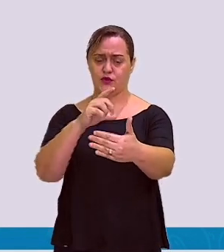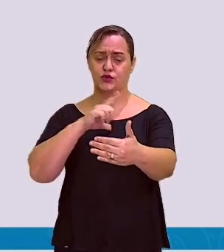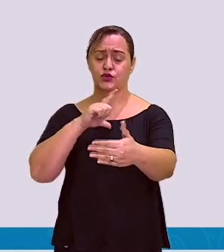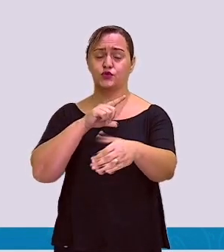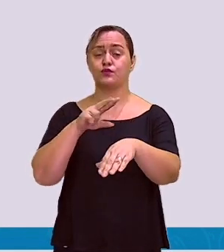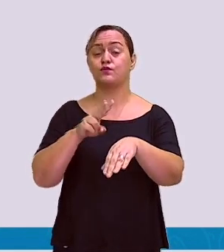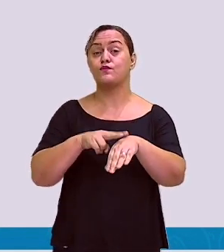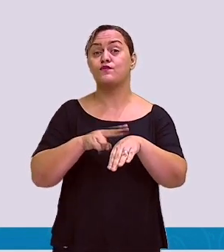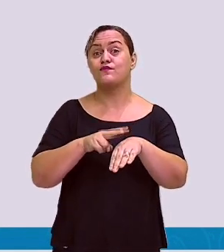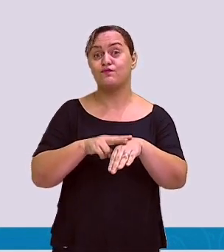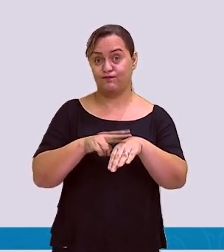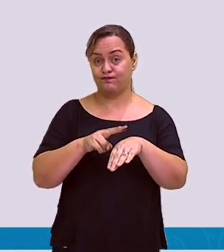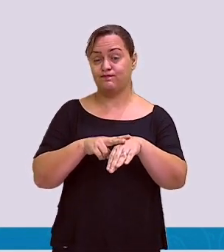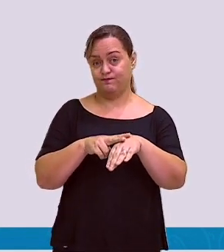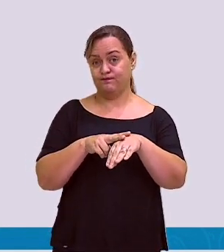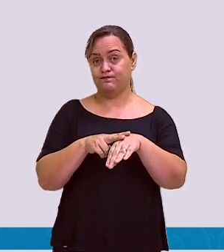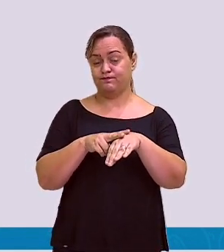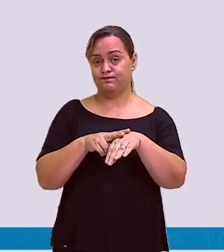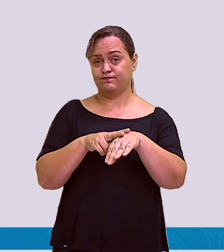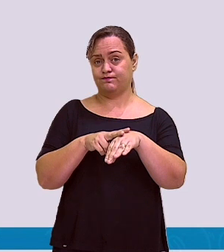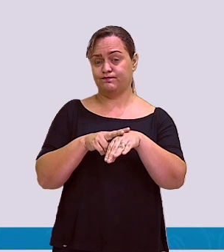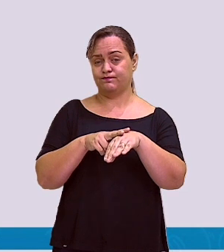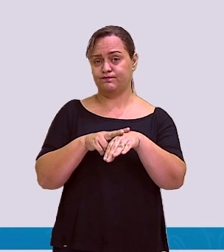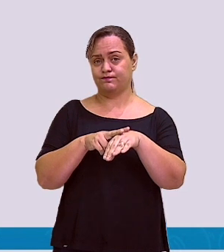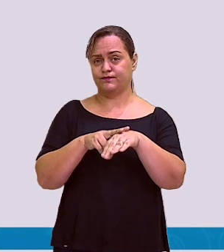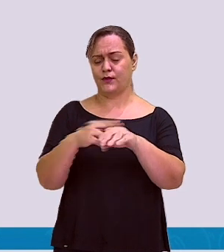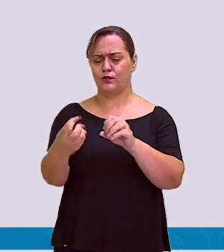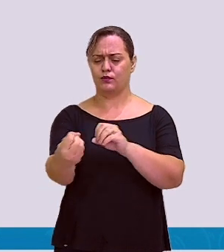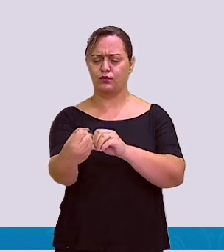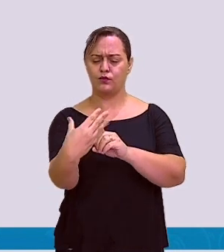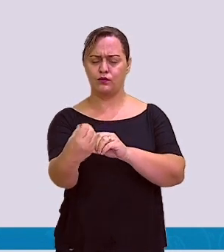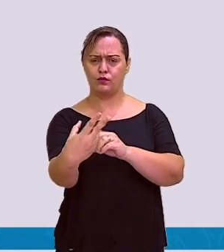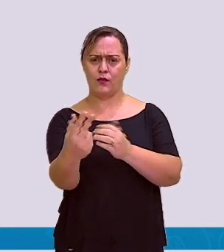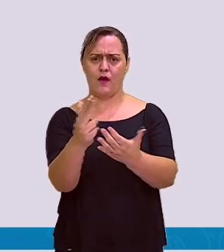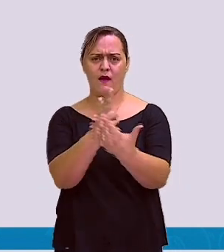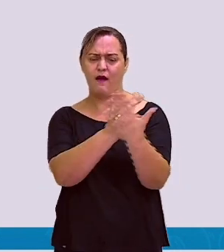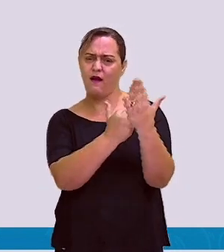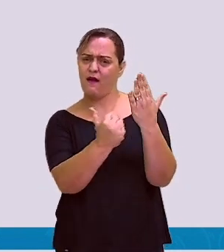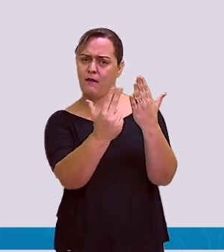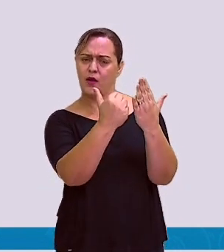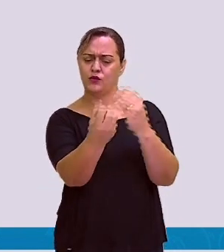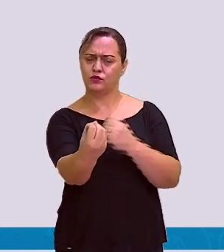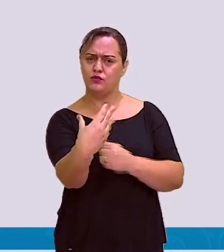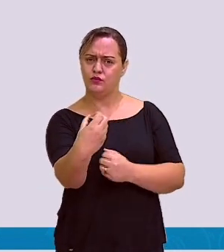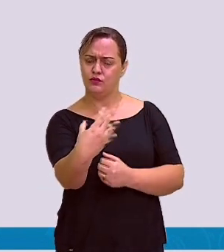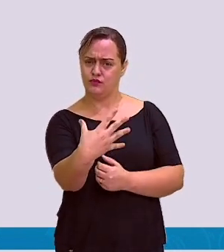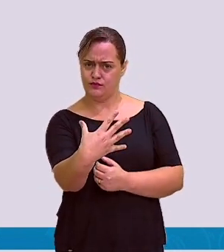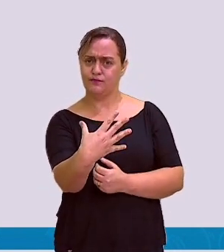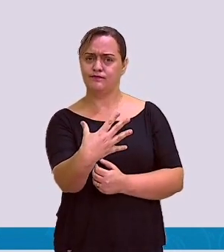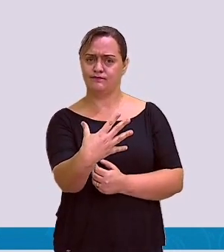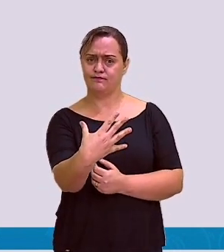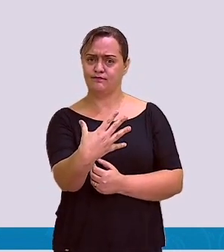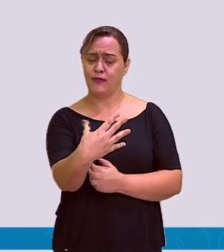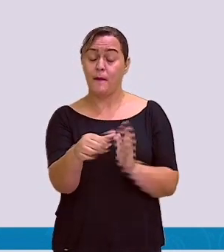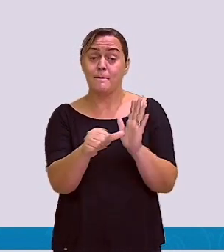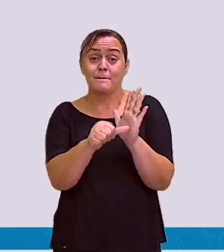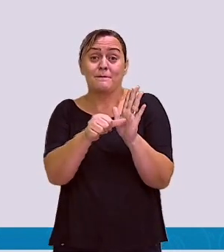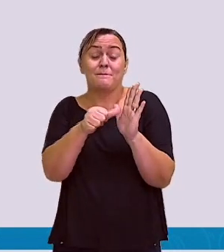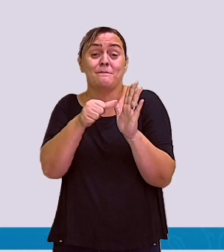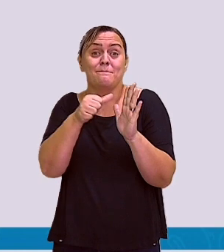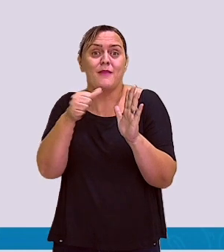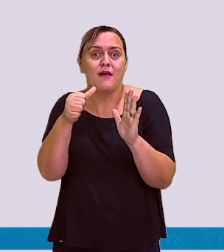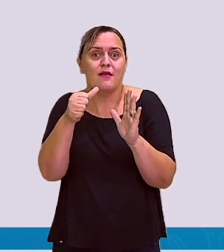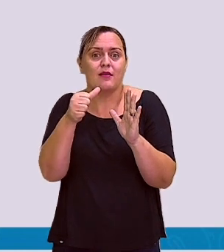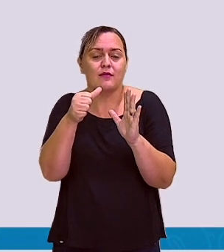cano aqui, um vidro que projetava as imagens escuras. Foi a primeira câmera que surgiu